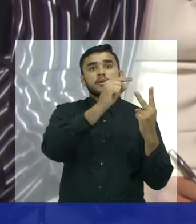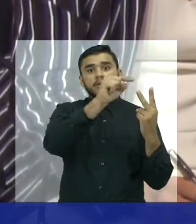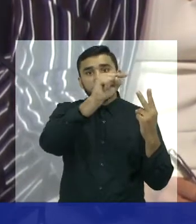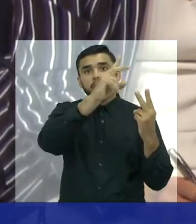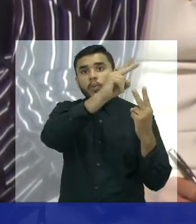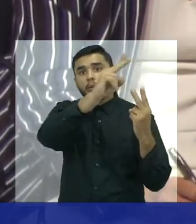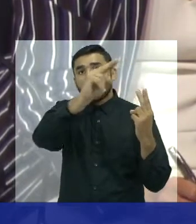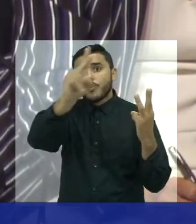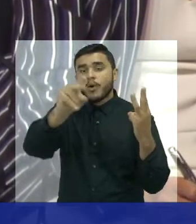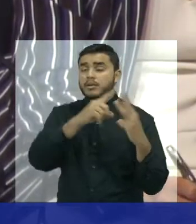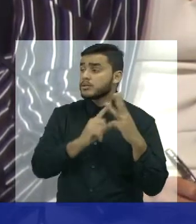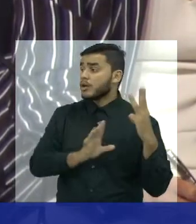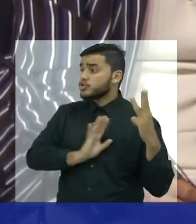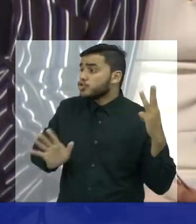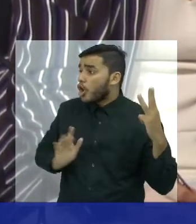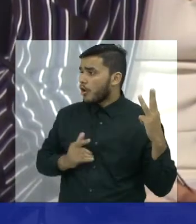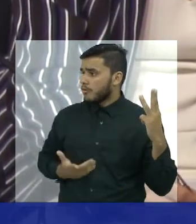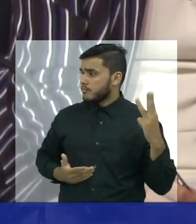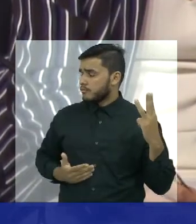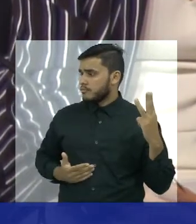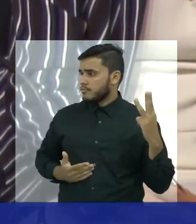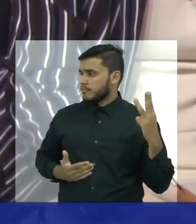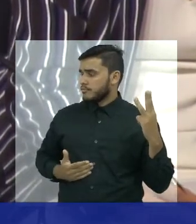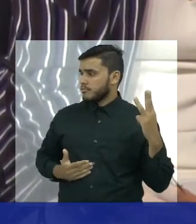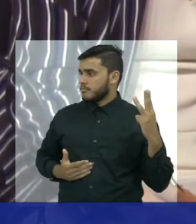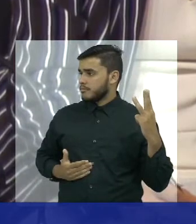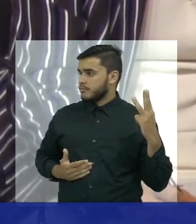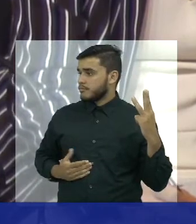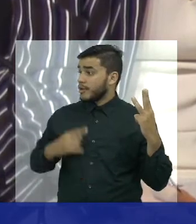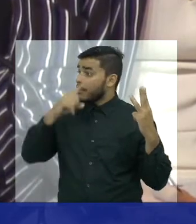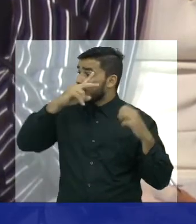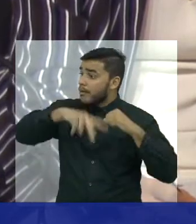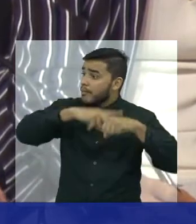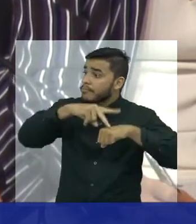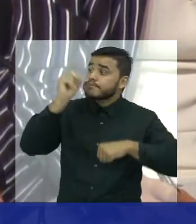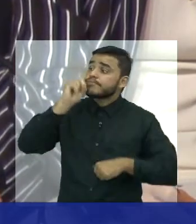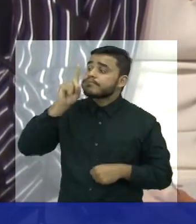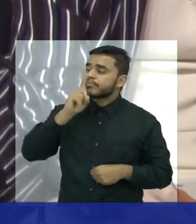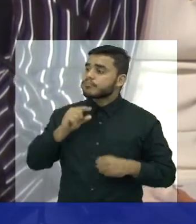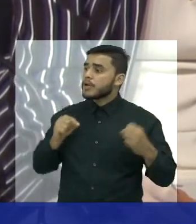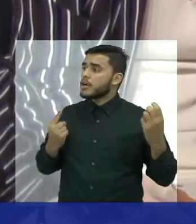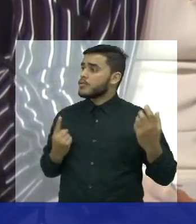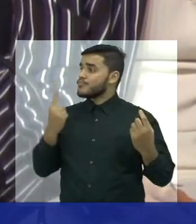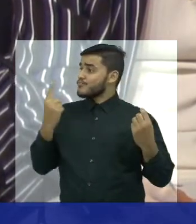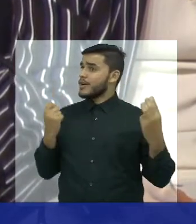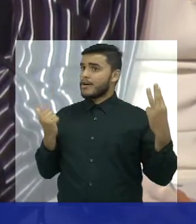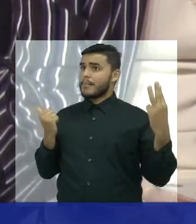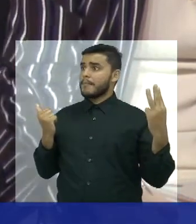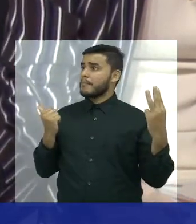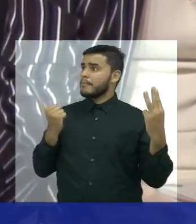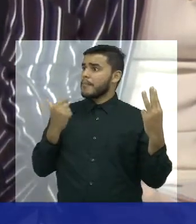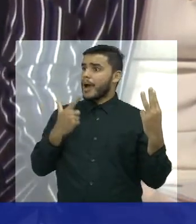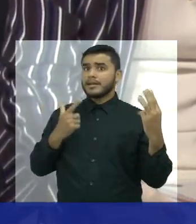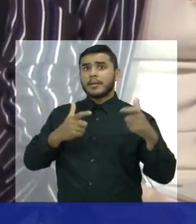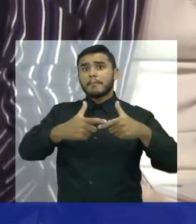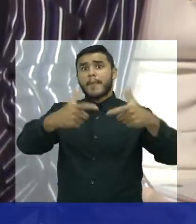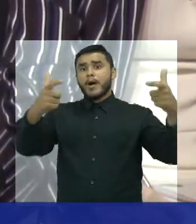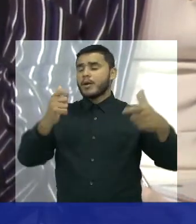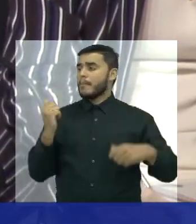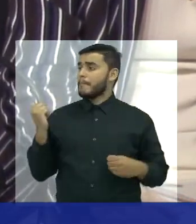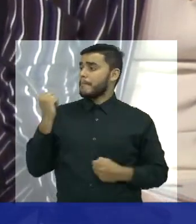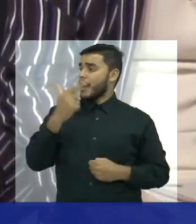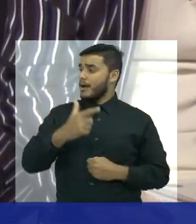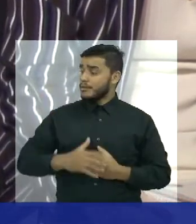Temos a mencionar também a pergunta sobre a residência. Está estabelecido que a